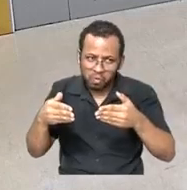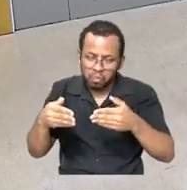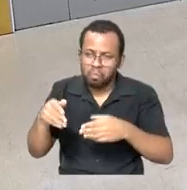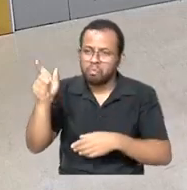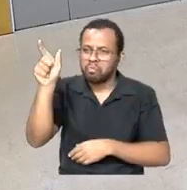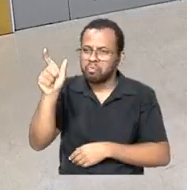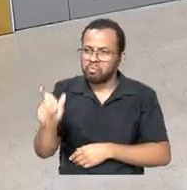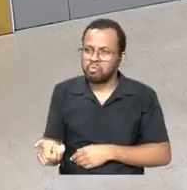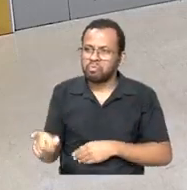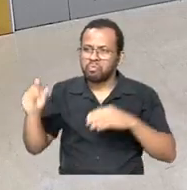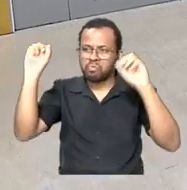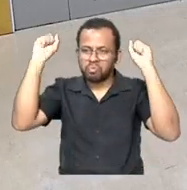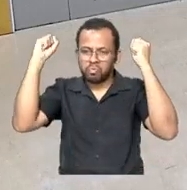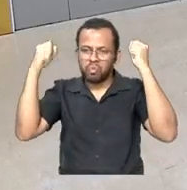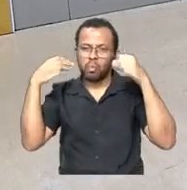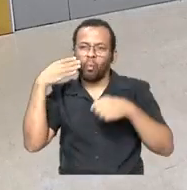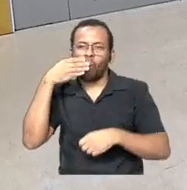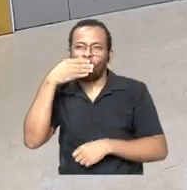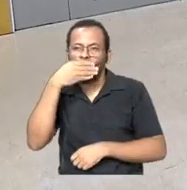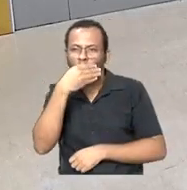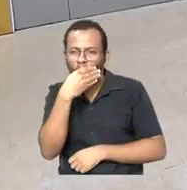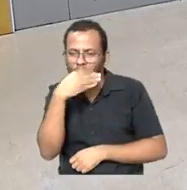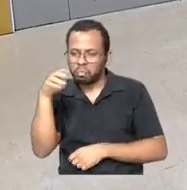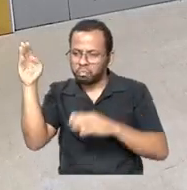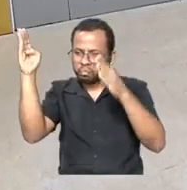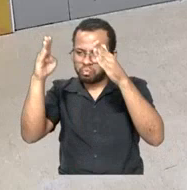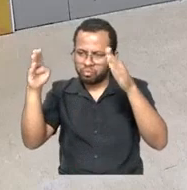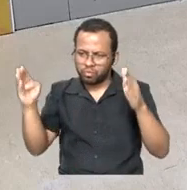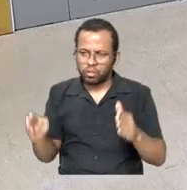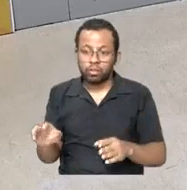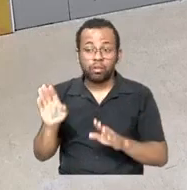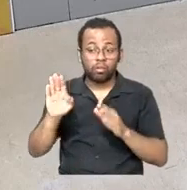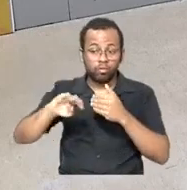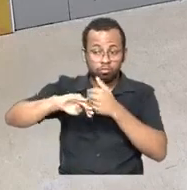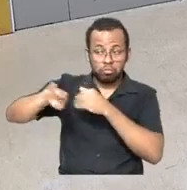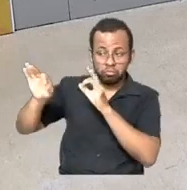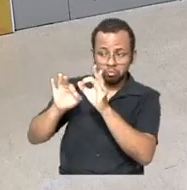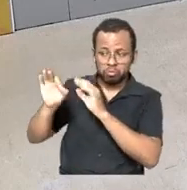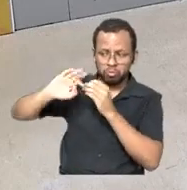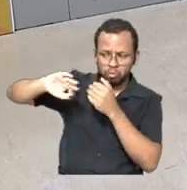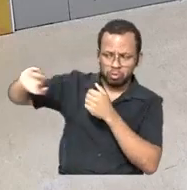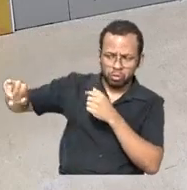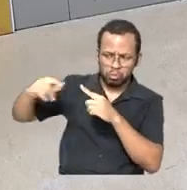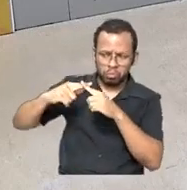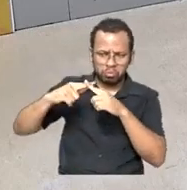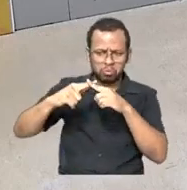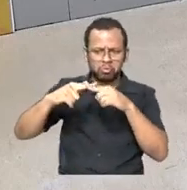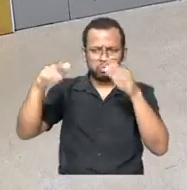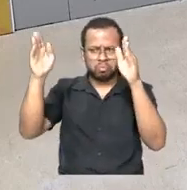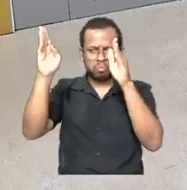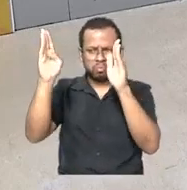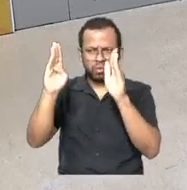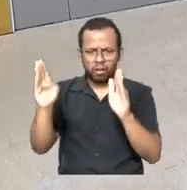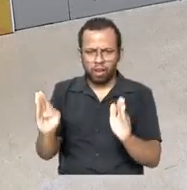nisso o que é isso eu falei Amiga se arruma lá longe de mim porque quando eu olhei tuas pernas